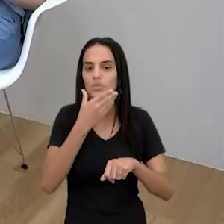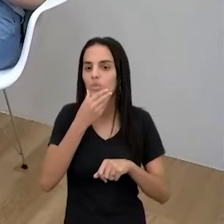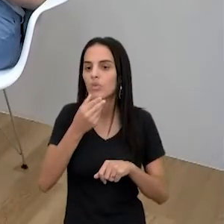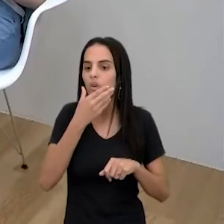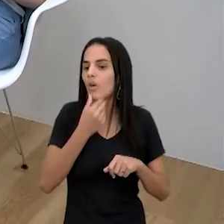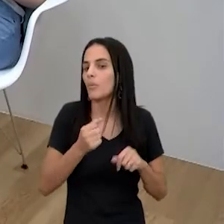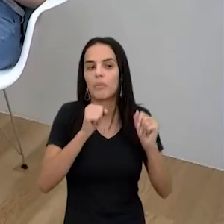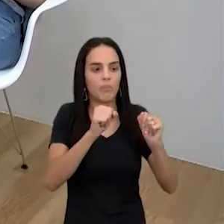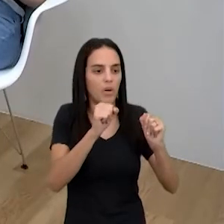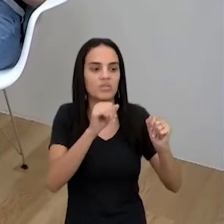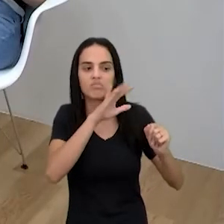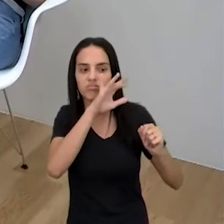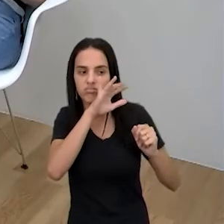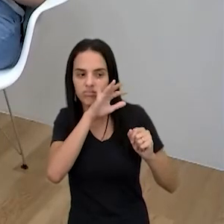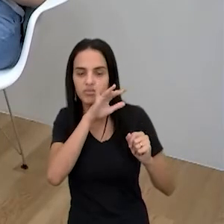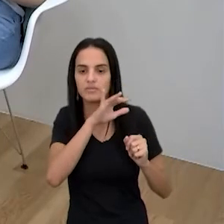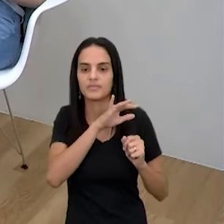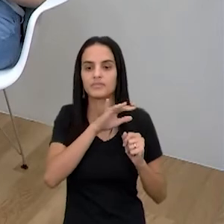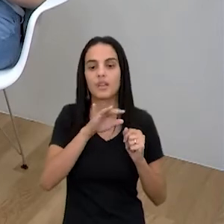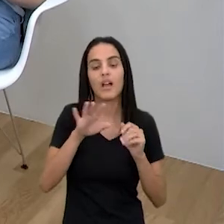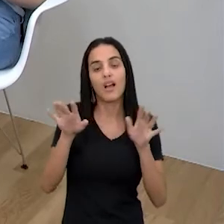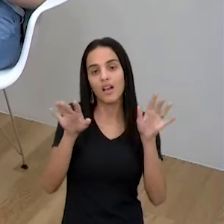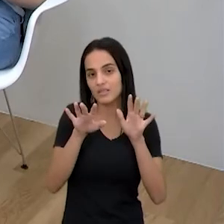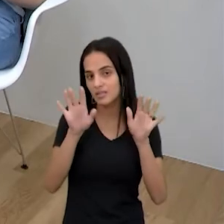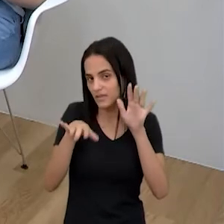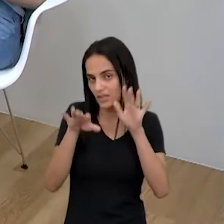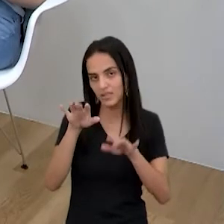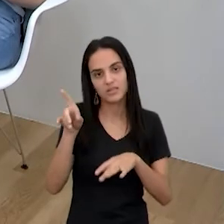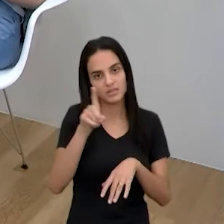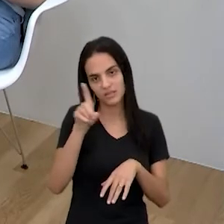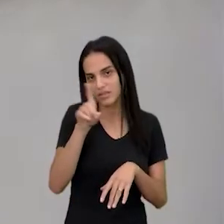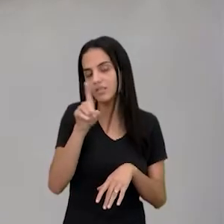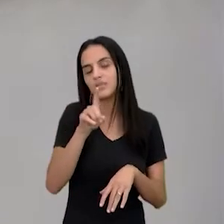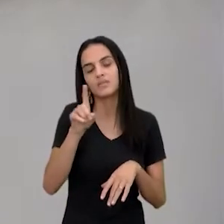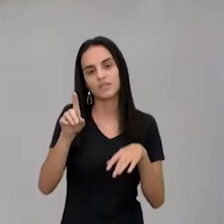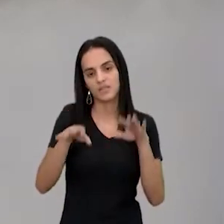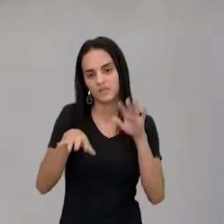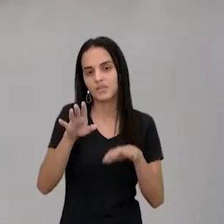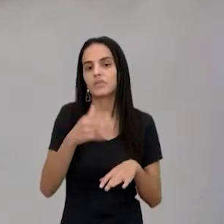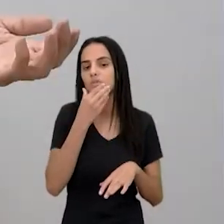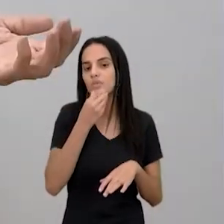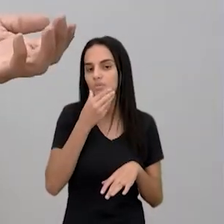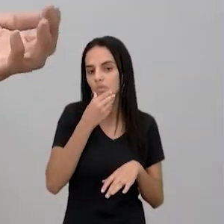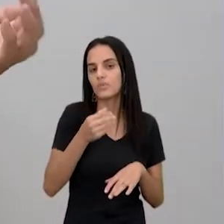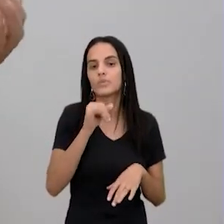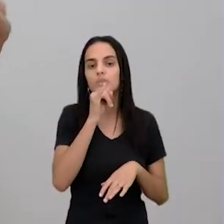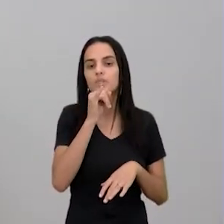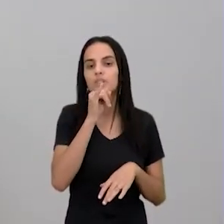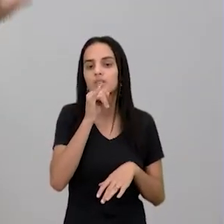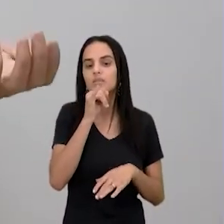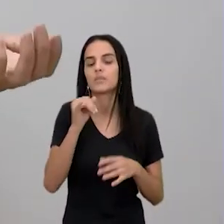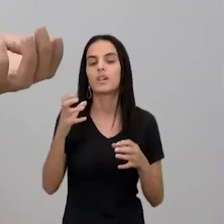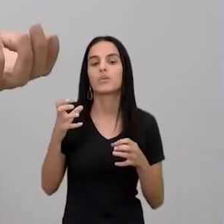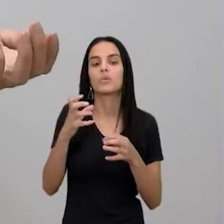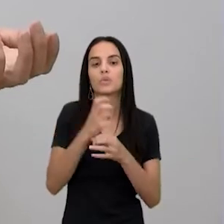E aí, justamente, né, a gente falou um pouquinho anteriormente na nossa aula, né, a respeito aí, né,